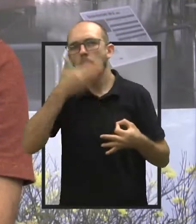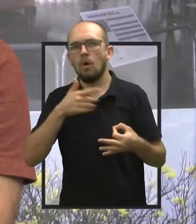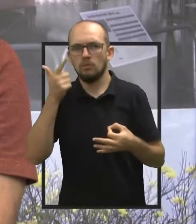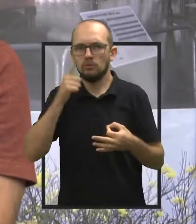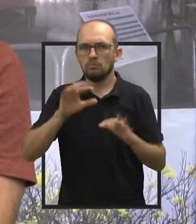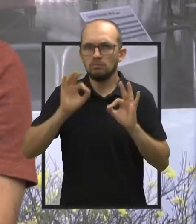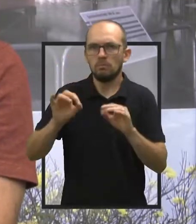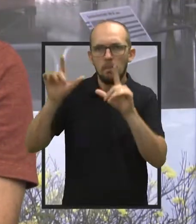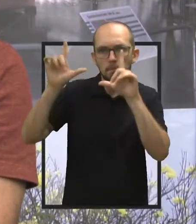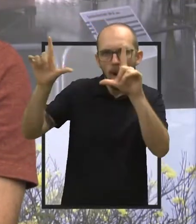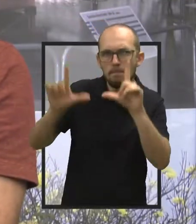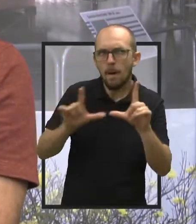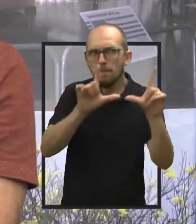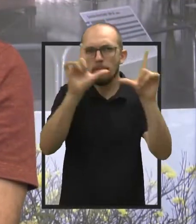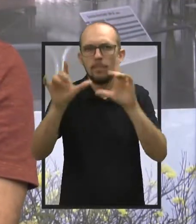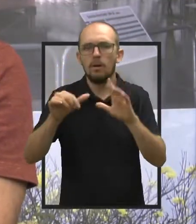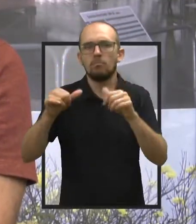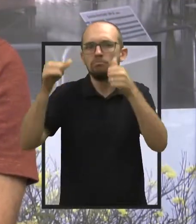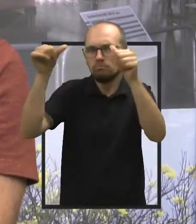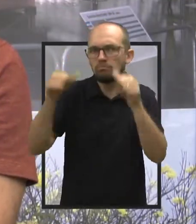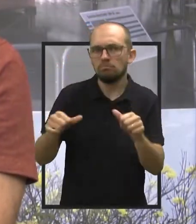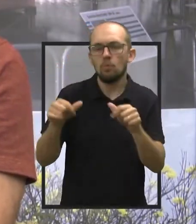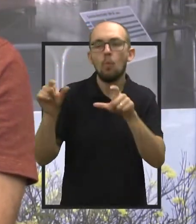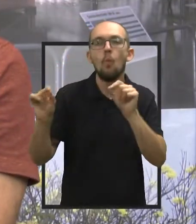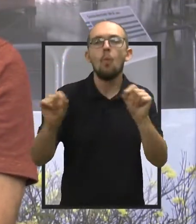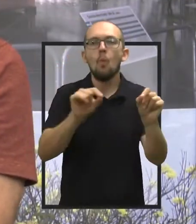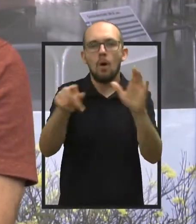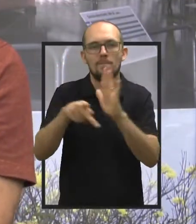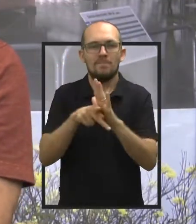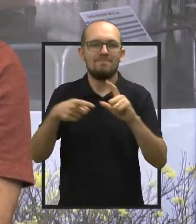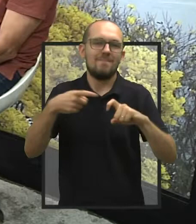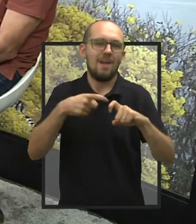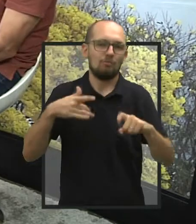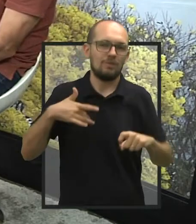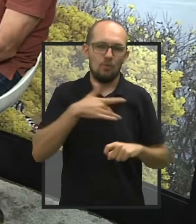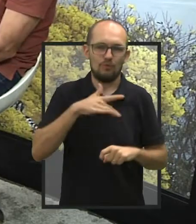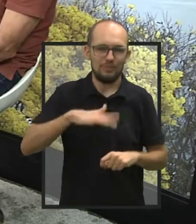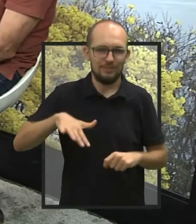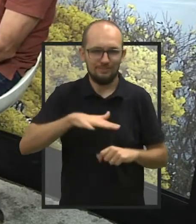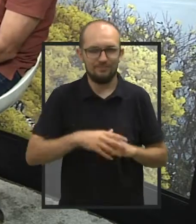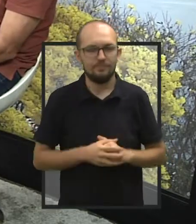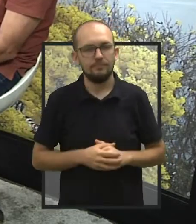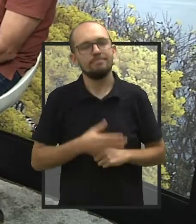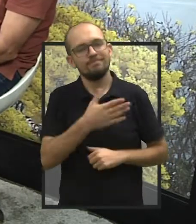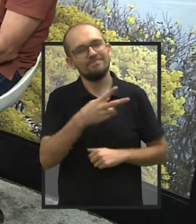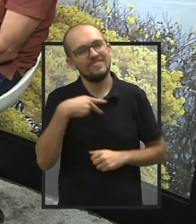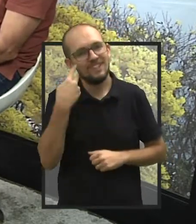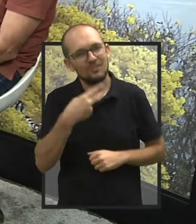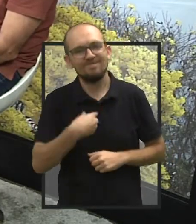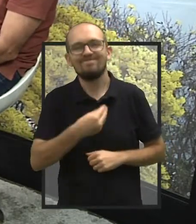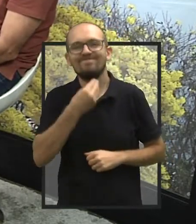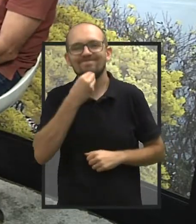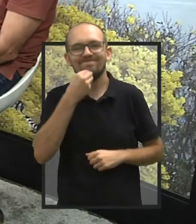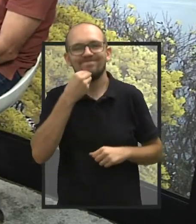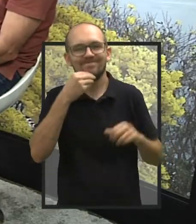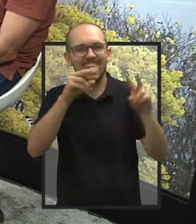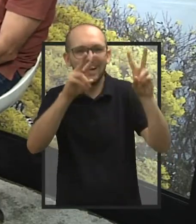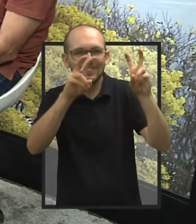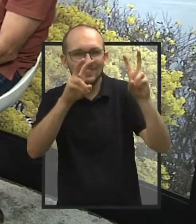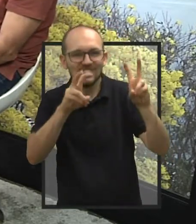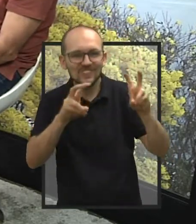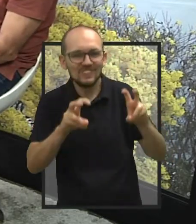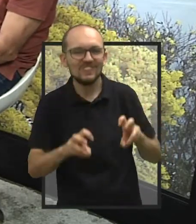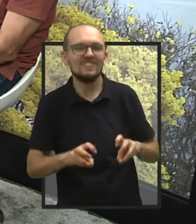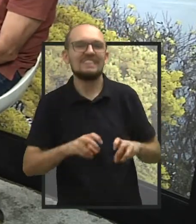esses consultórios, né, essas repartições na área de saúde. Vereador, nós teríamos muitos outros assuntos para tratar aqui no